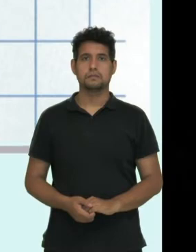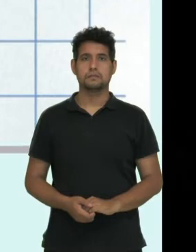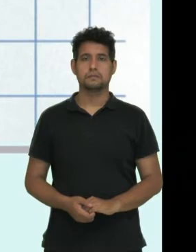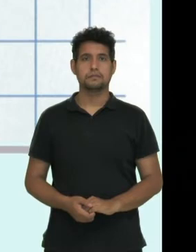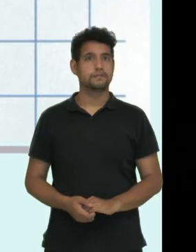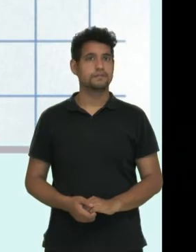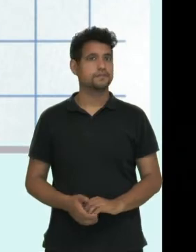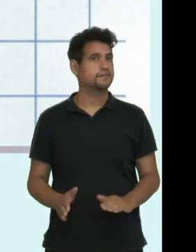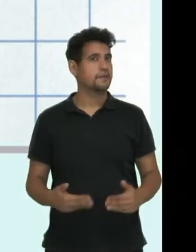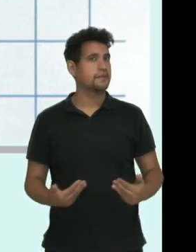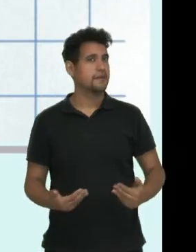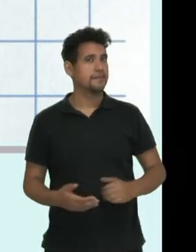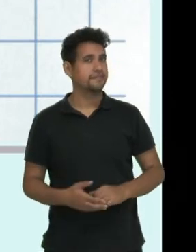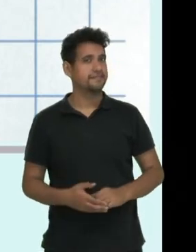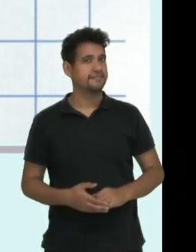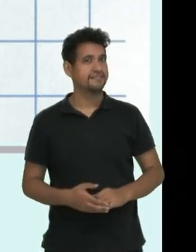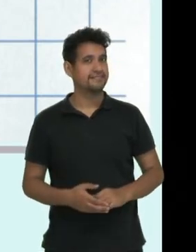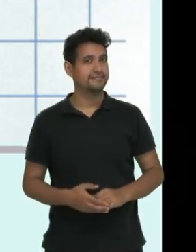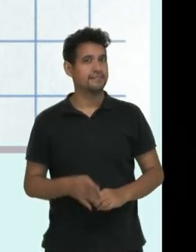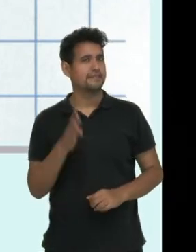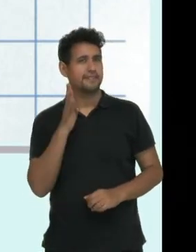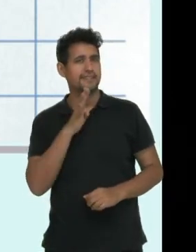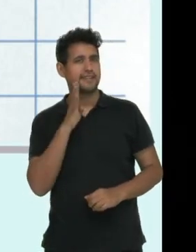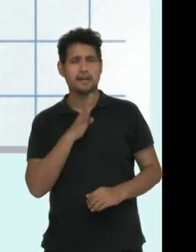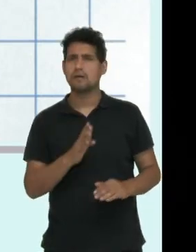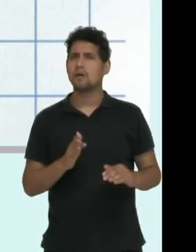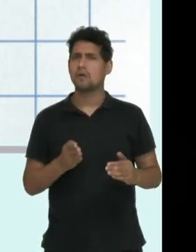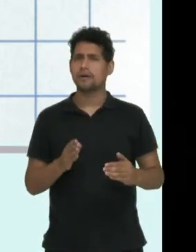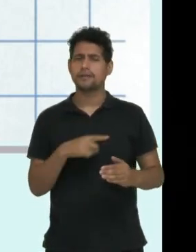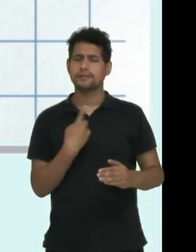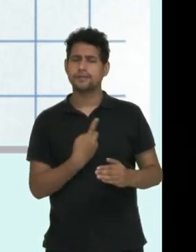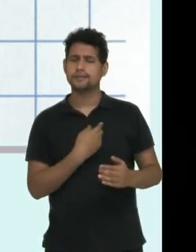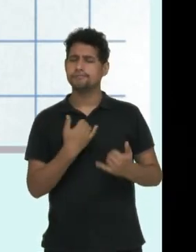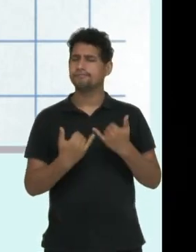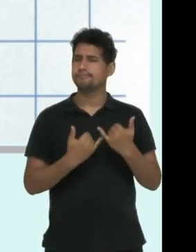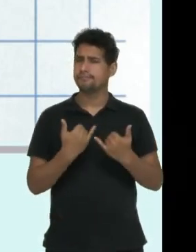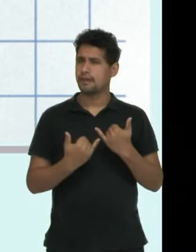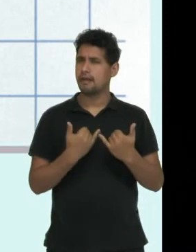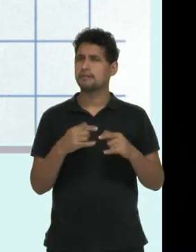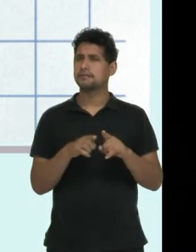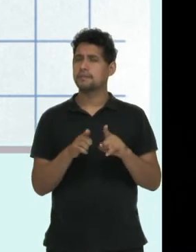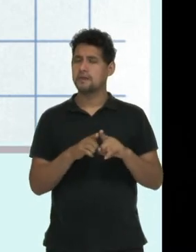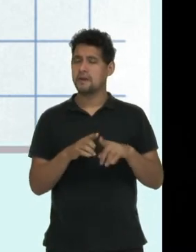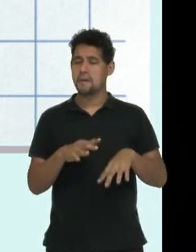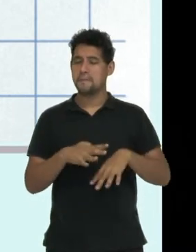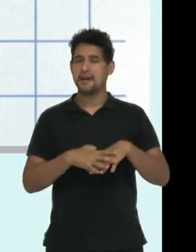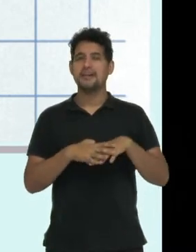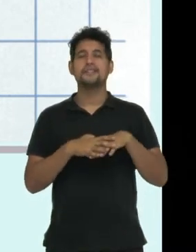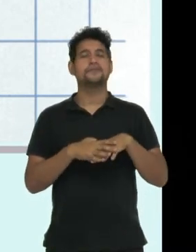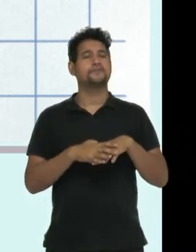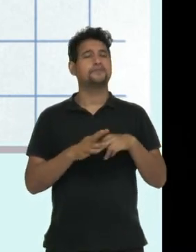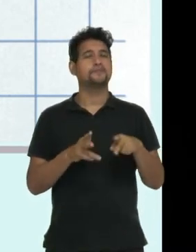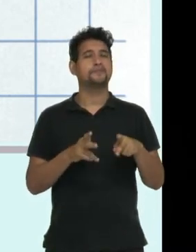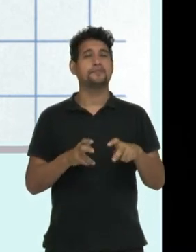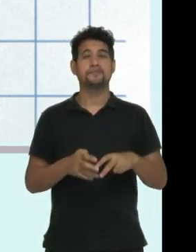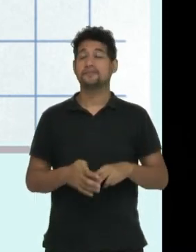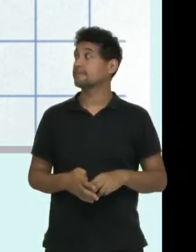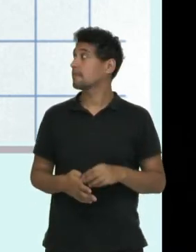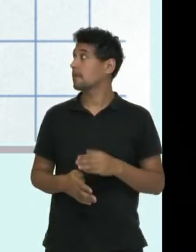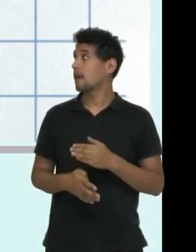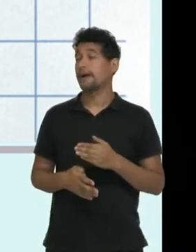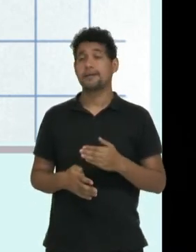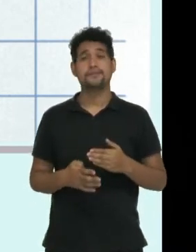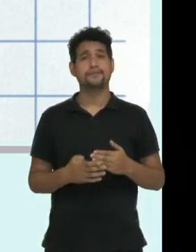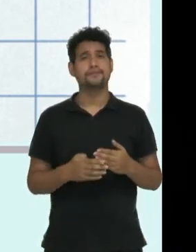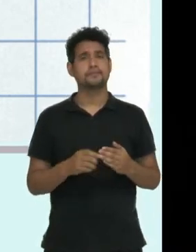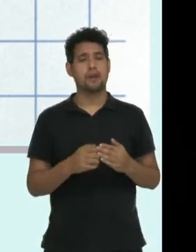E aí, galerinha, olha só que divertido agora a gente jogar, né, brincando aqui com matemática. Olha só, aqui no